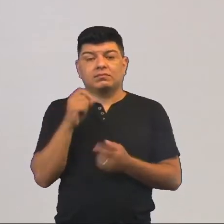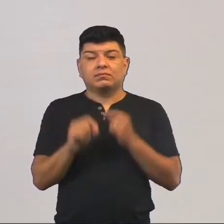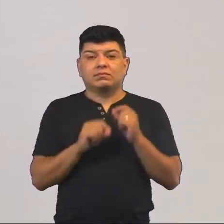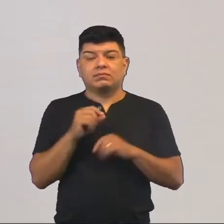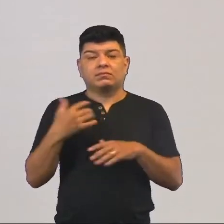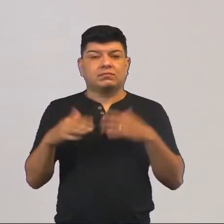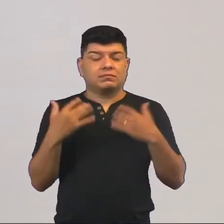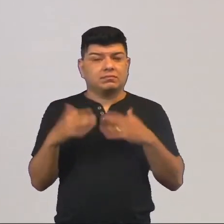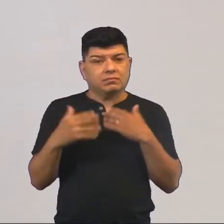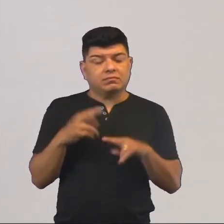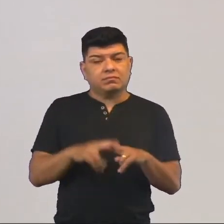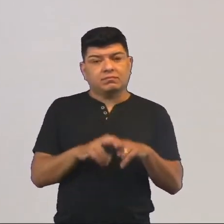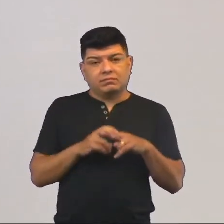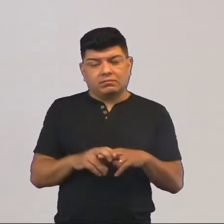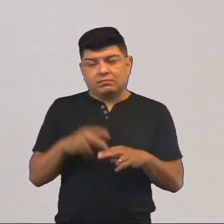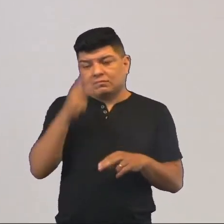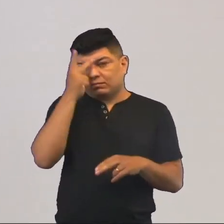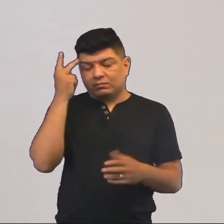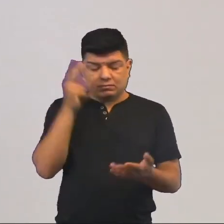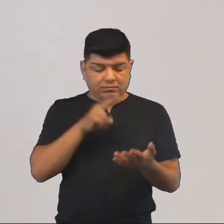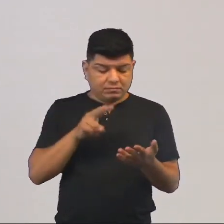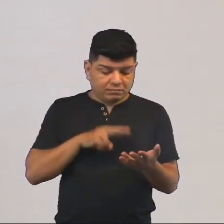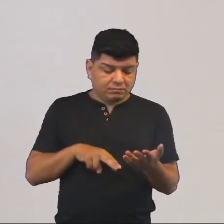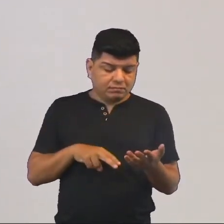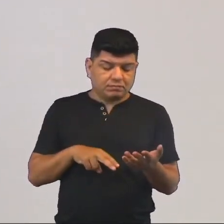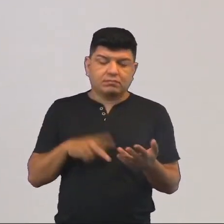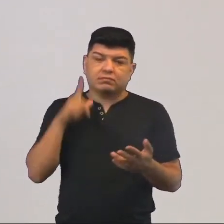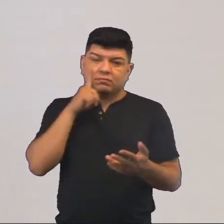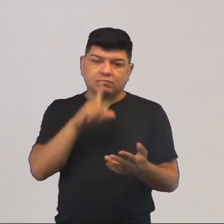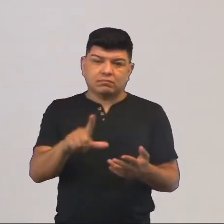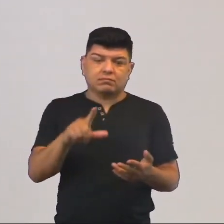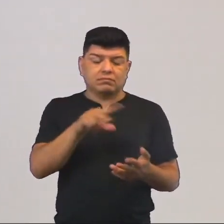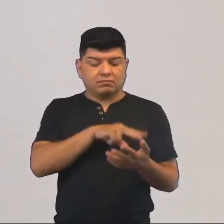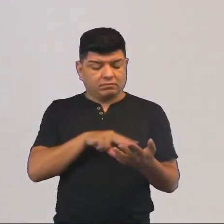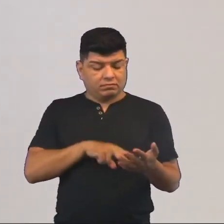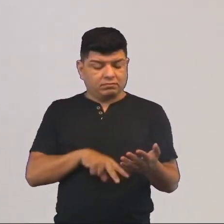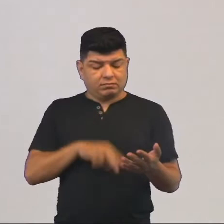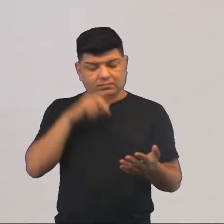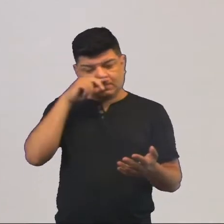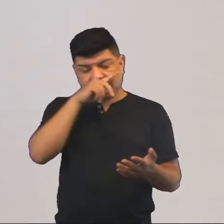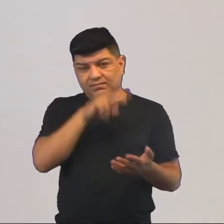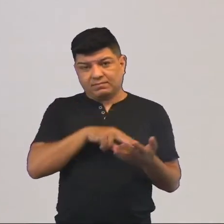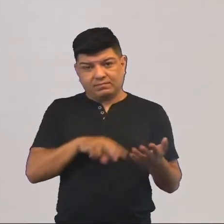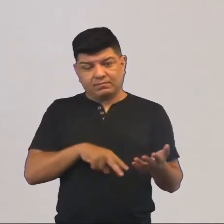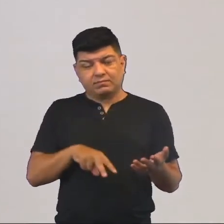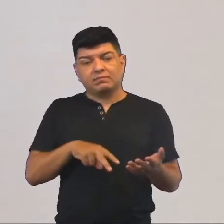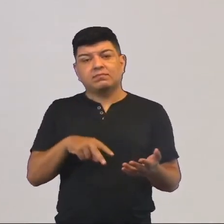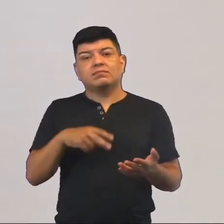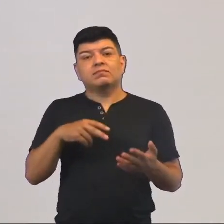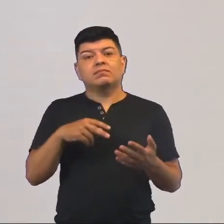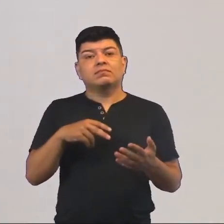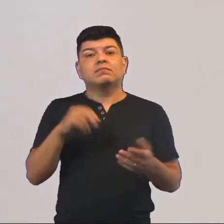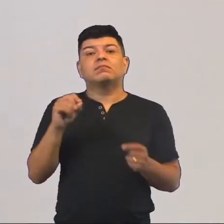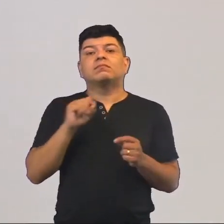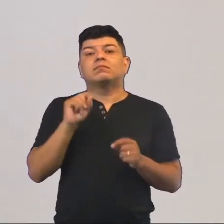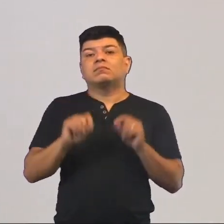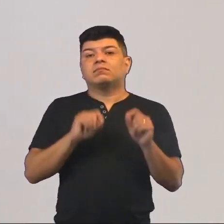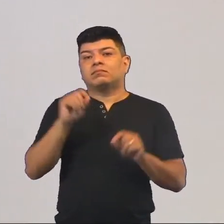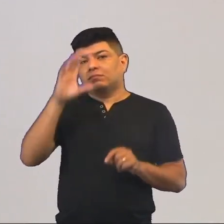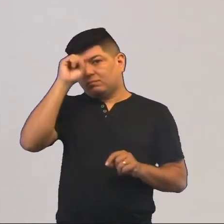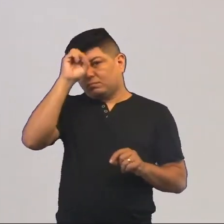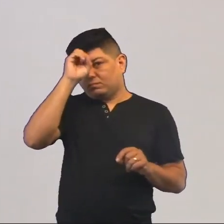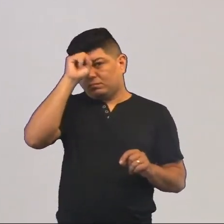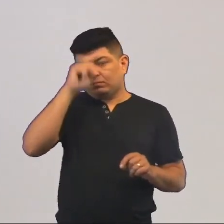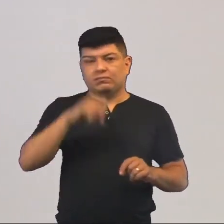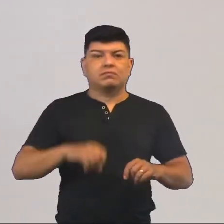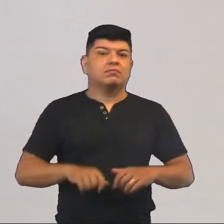um movimento, e aí o leitor, né, que consegue ler aí esse mecanismo, ele passa por um